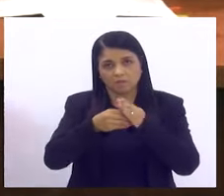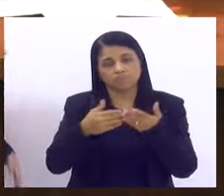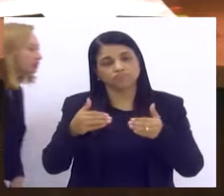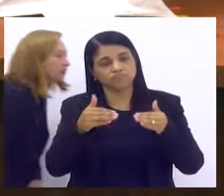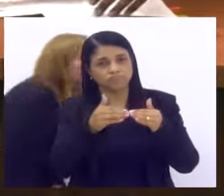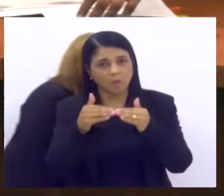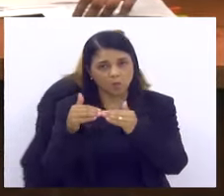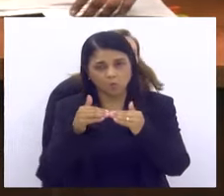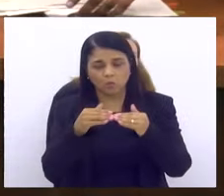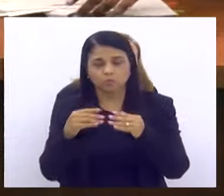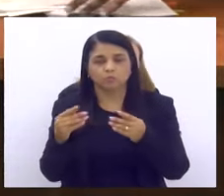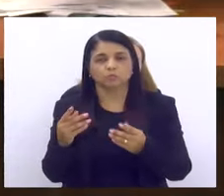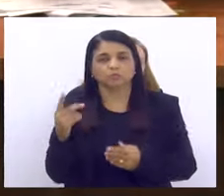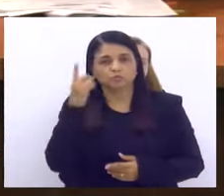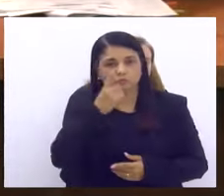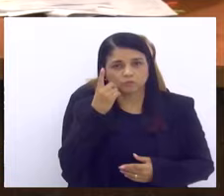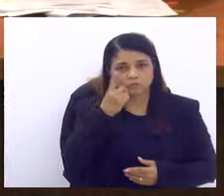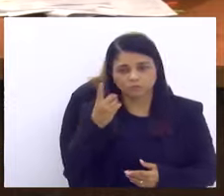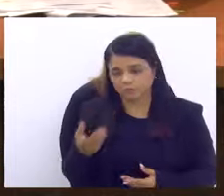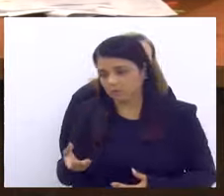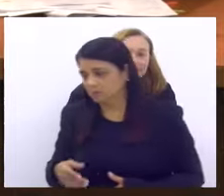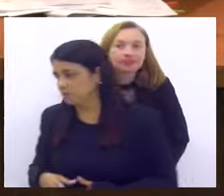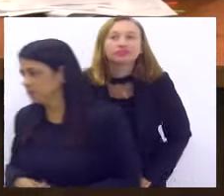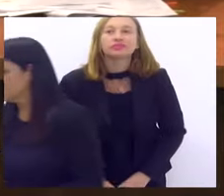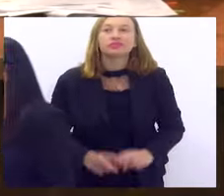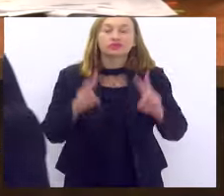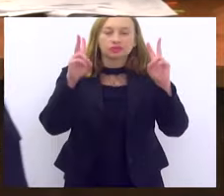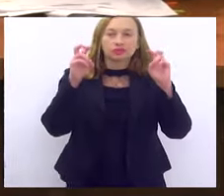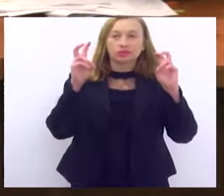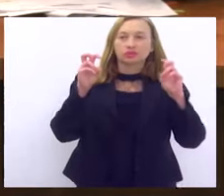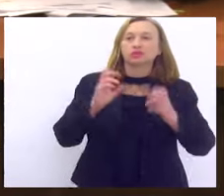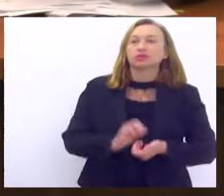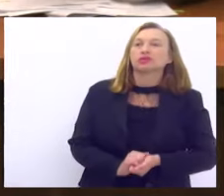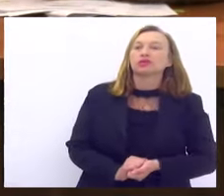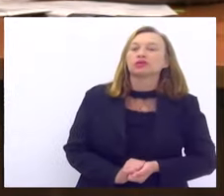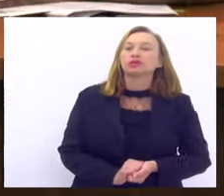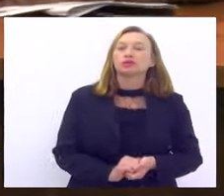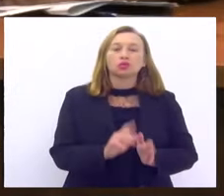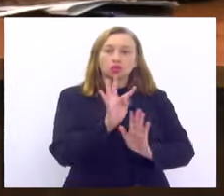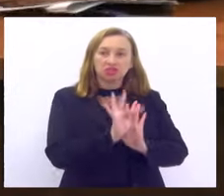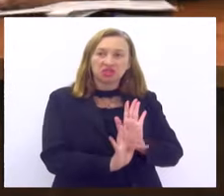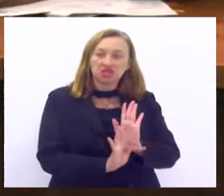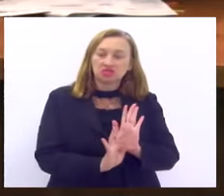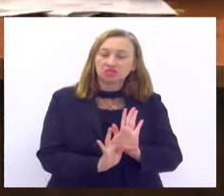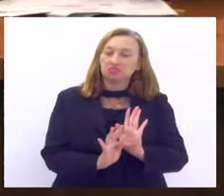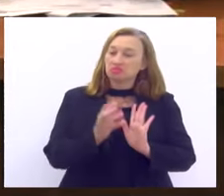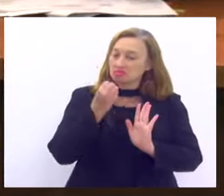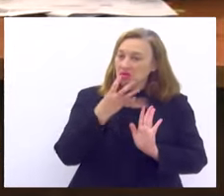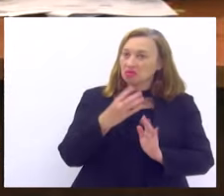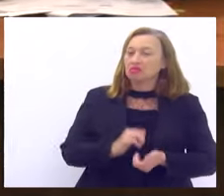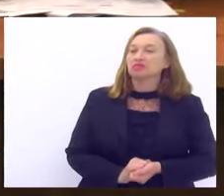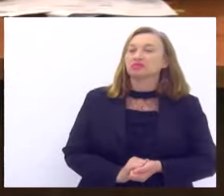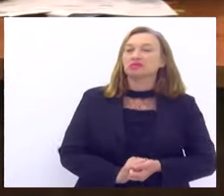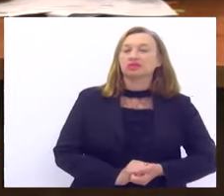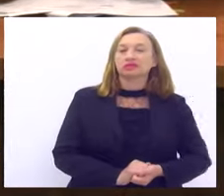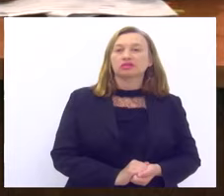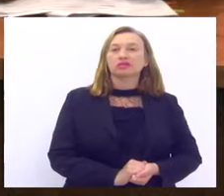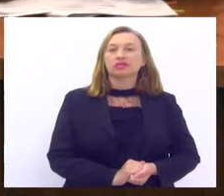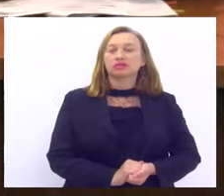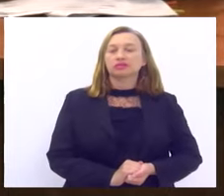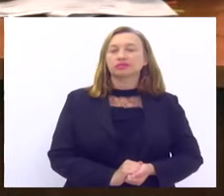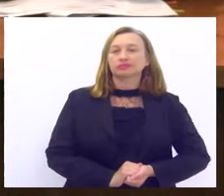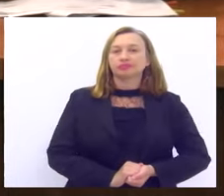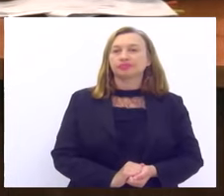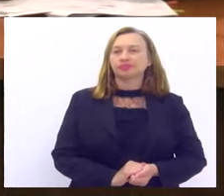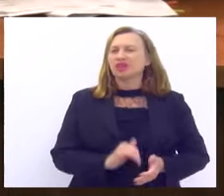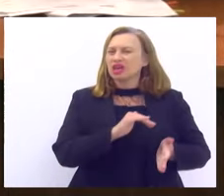das emendas, de modo que pacifica a questão e deixa o texto cristalino. Parece e aí passa... que no texto vai haver uma alteração,